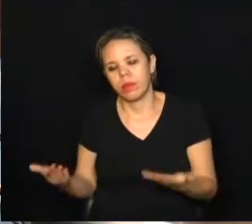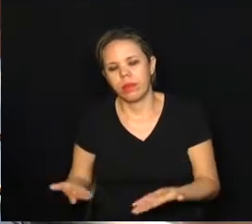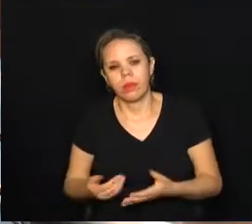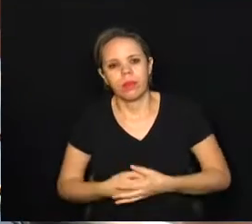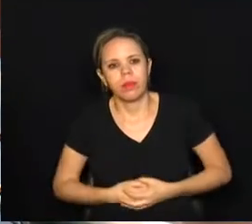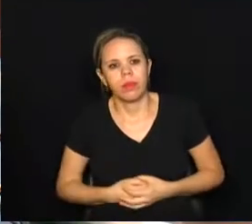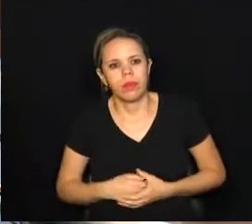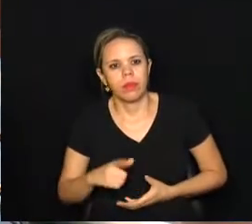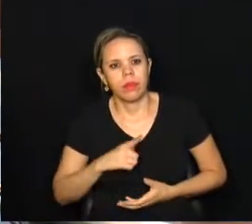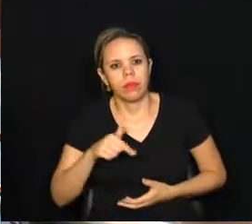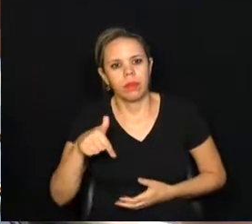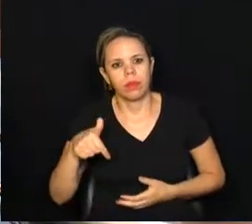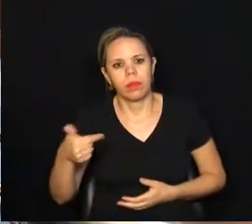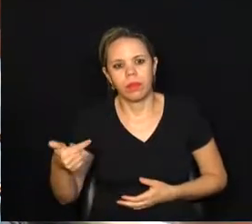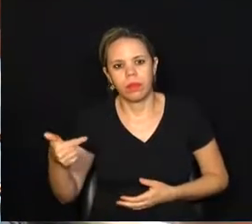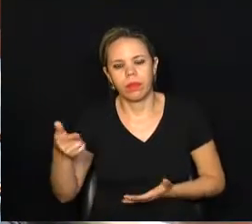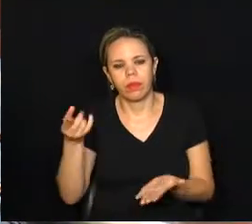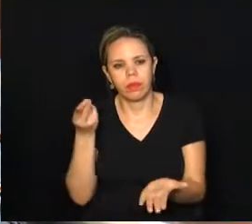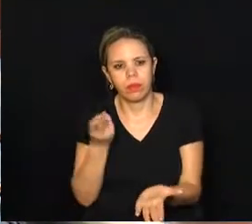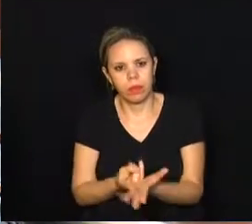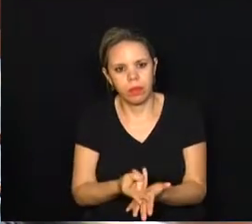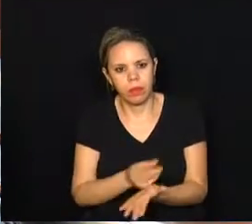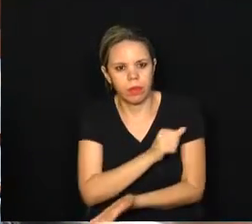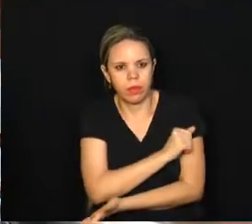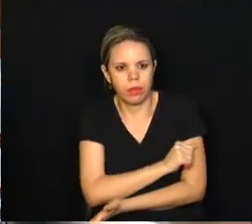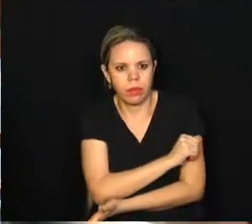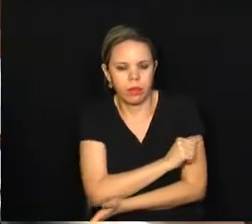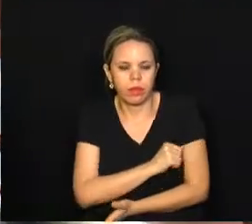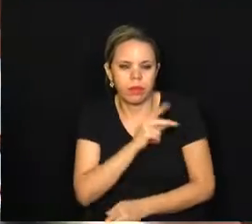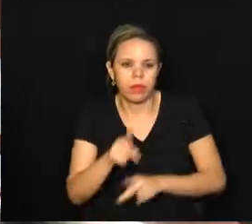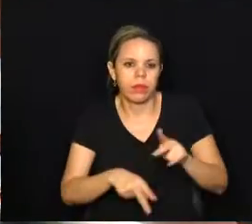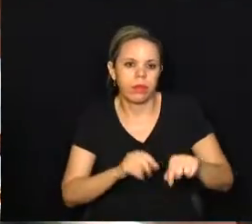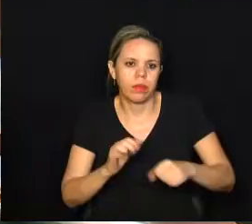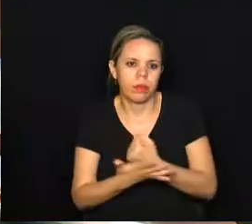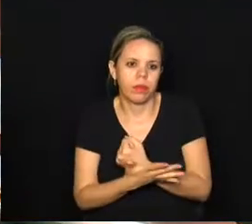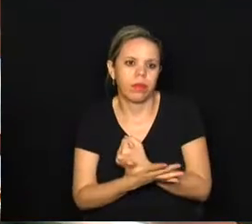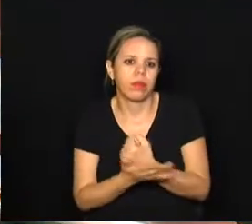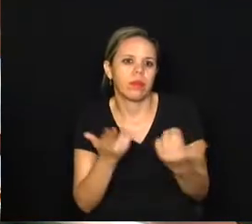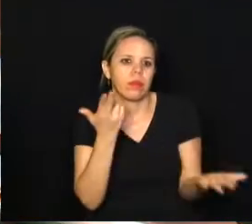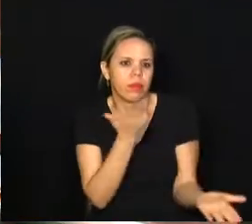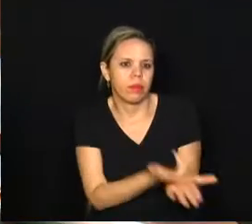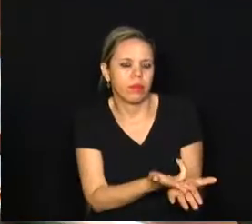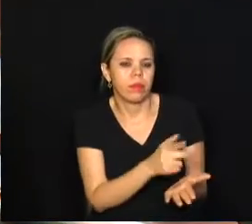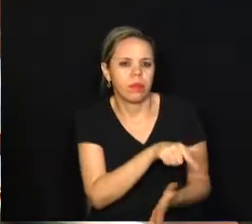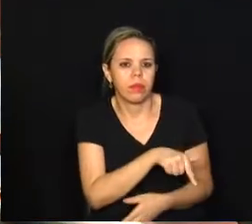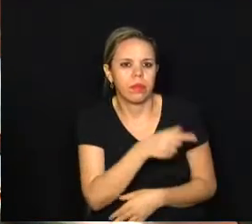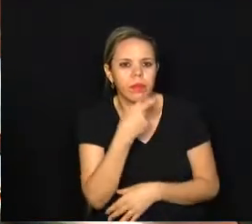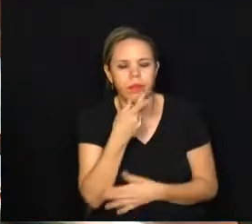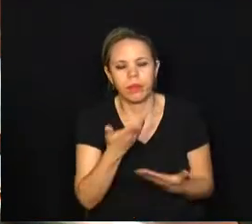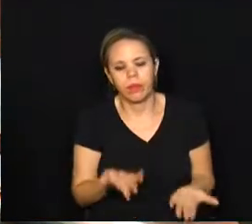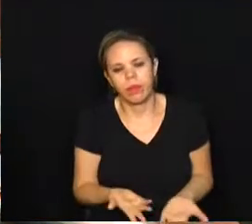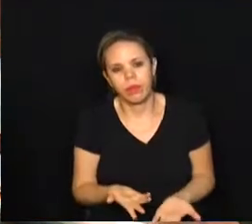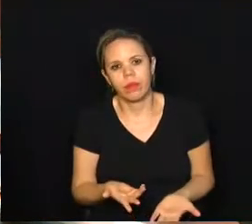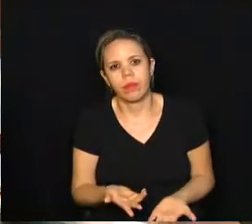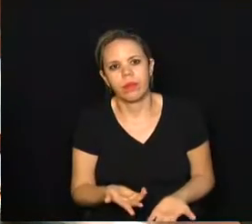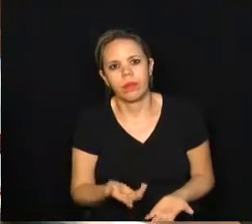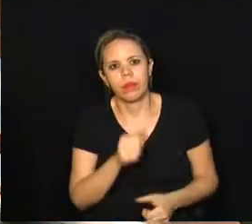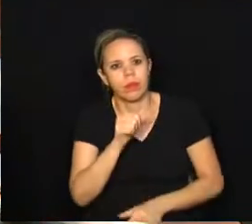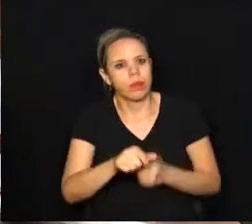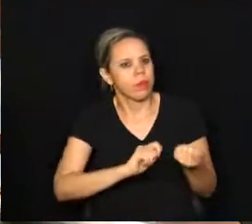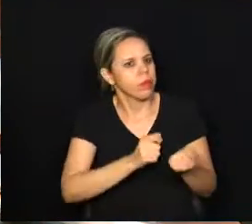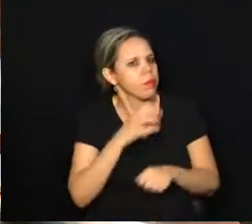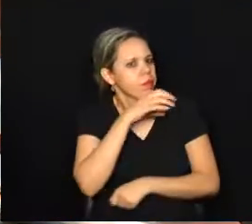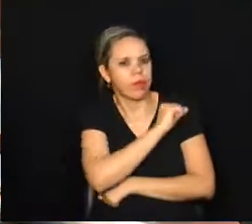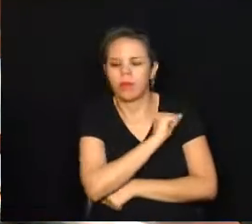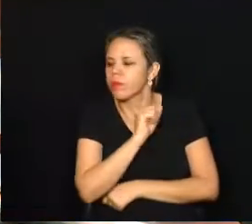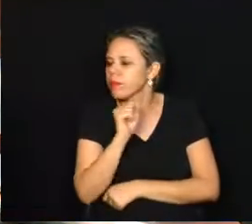nós estamos com 72 leitos de enfermaria destinados para pacientes com Covid. Só que são leitos, por assim dizer, que eu não posso transformar